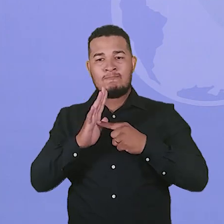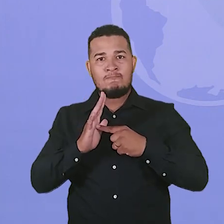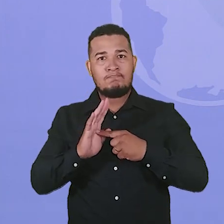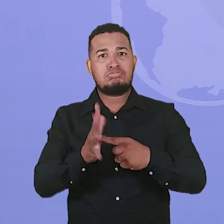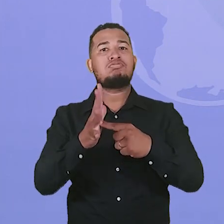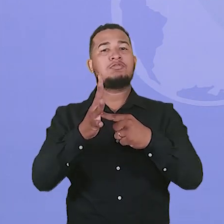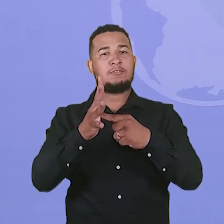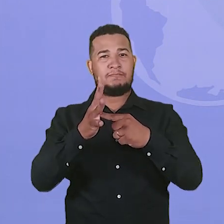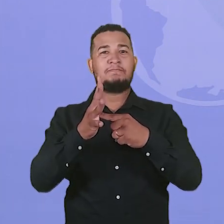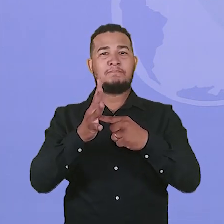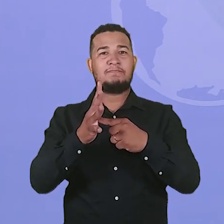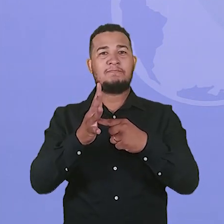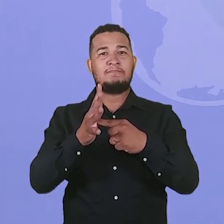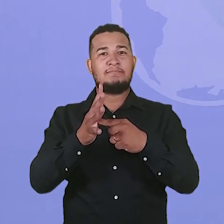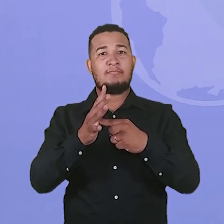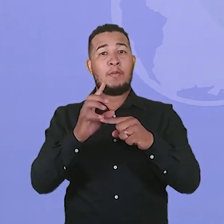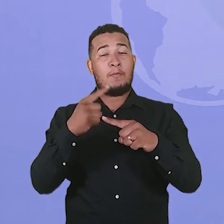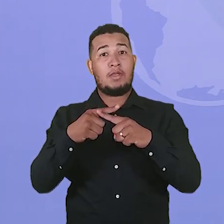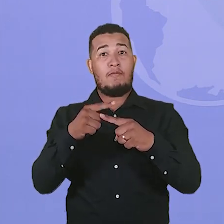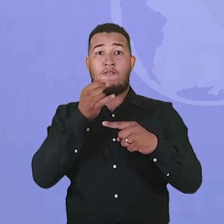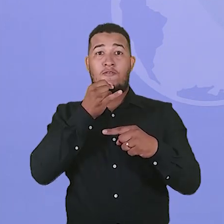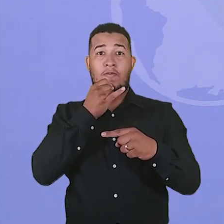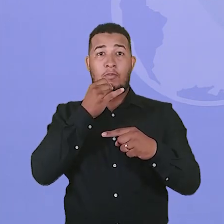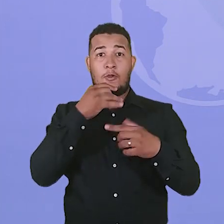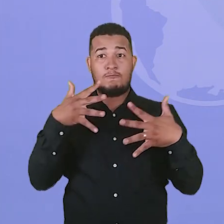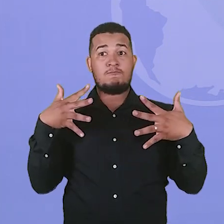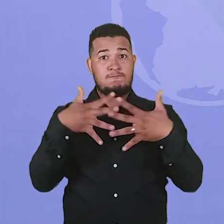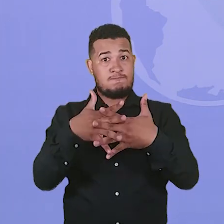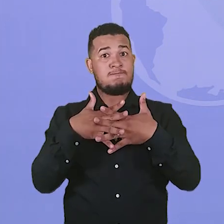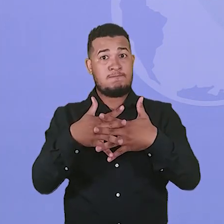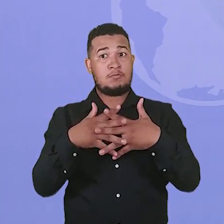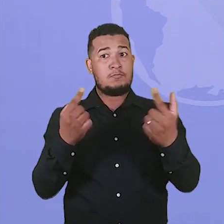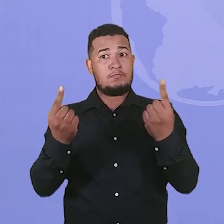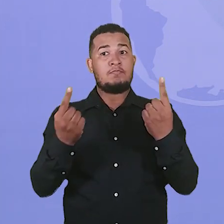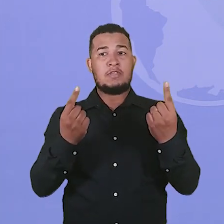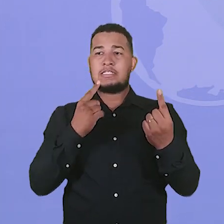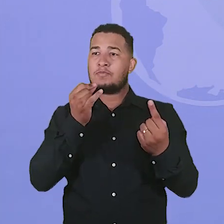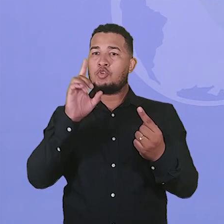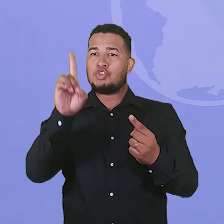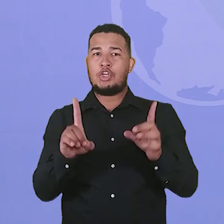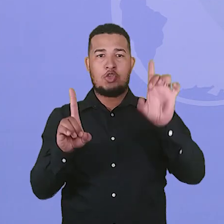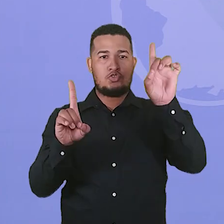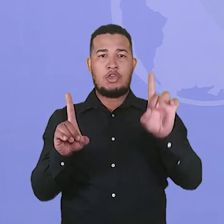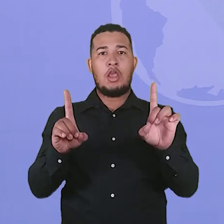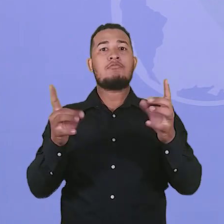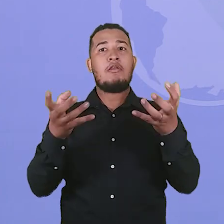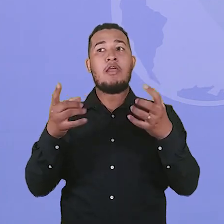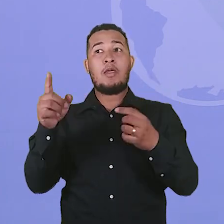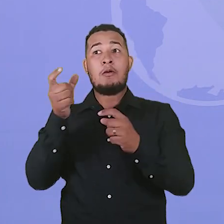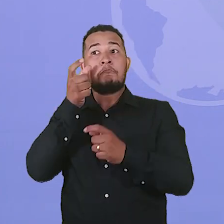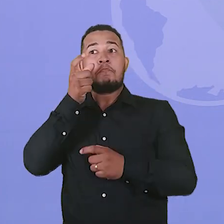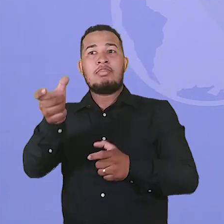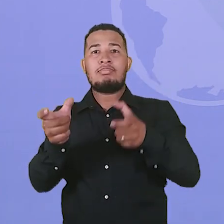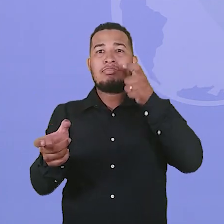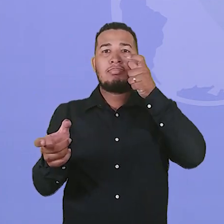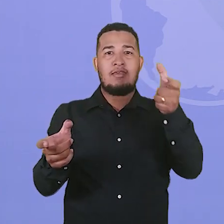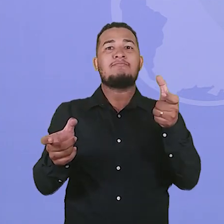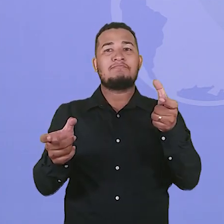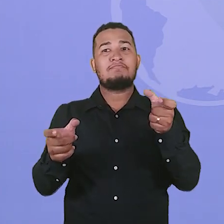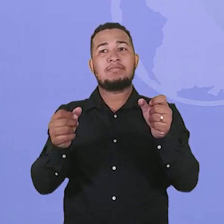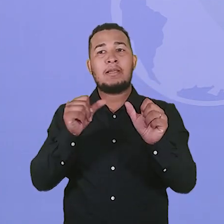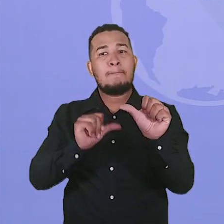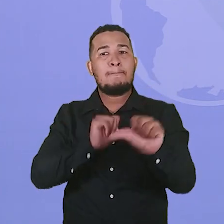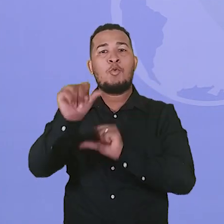motor da história. É esse conflito entre o interesse de A com o interesse de B que movimenta e transforma